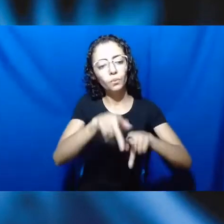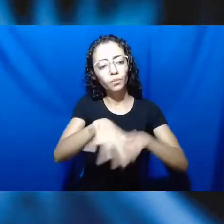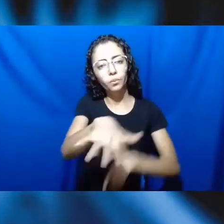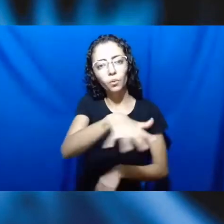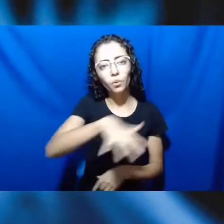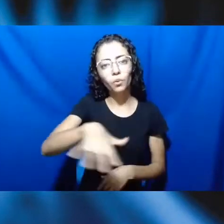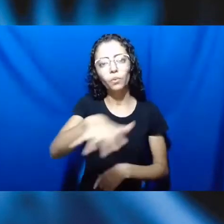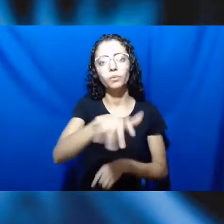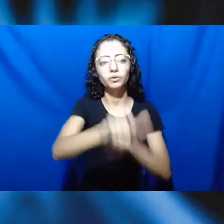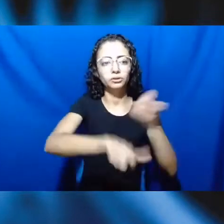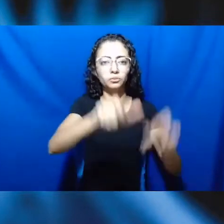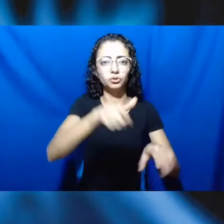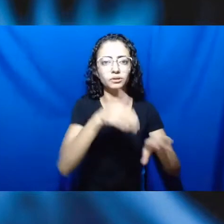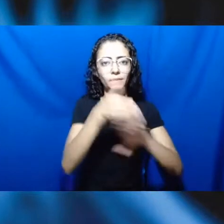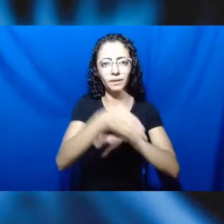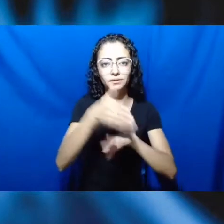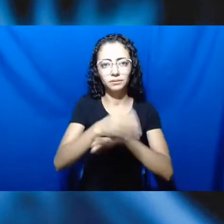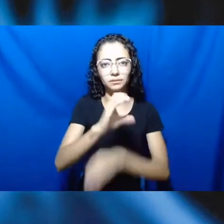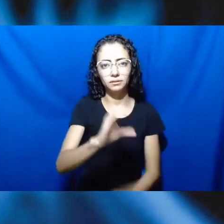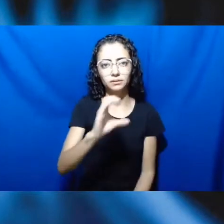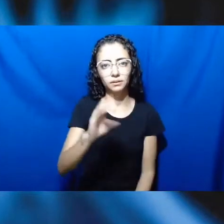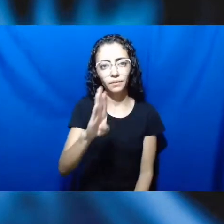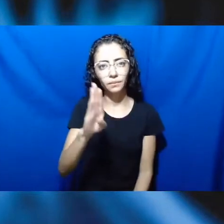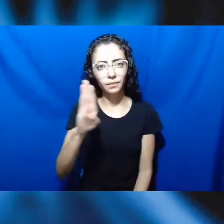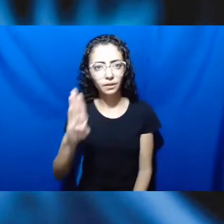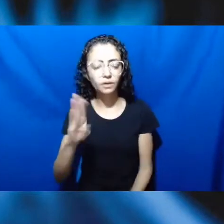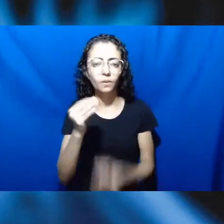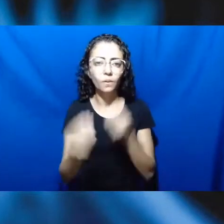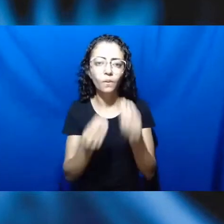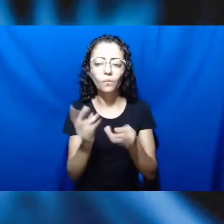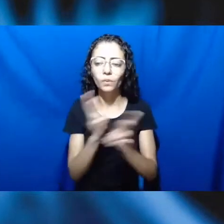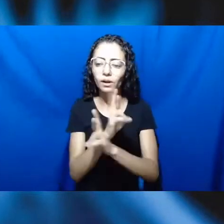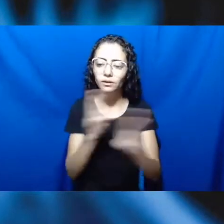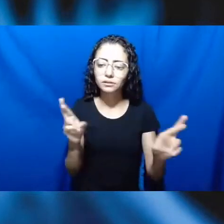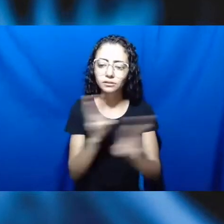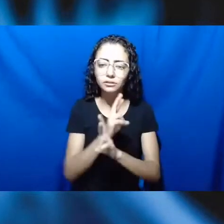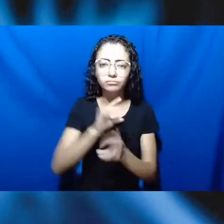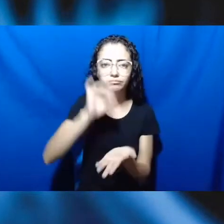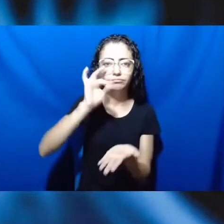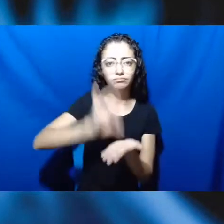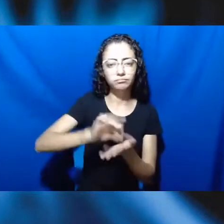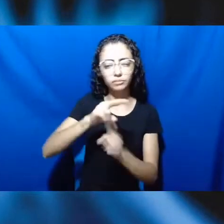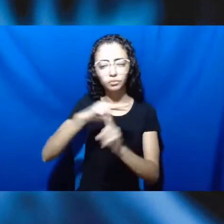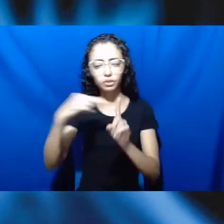tinha essa relação direta em tempo real com esses olhares.